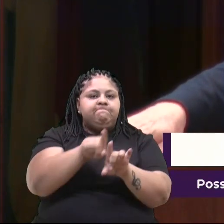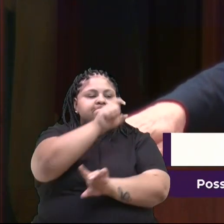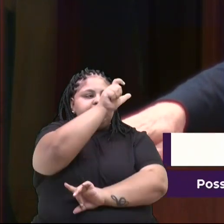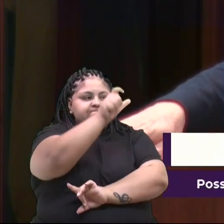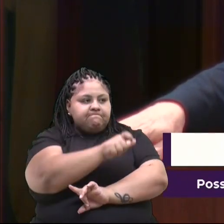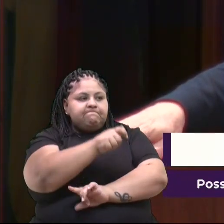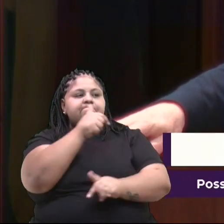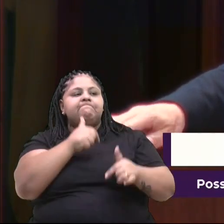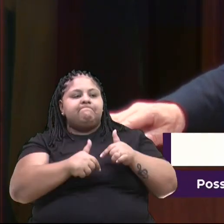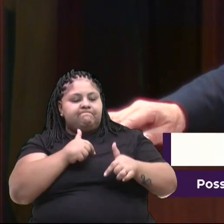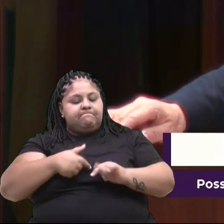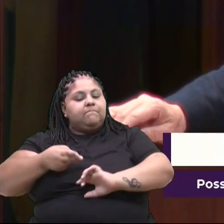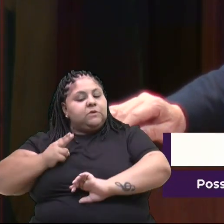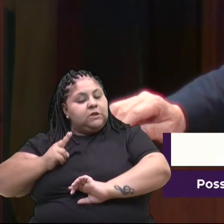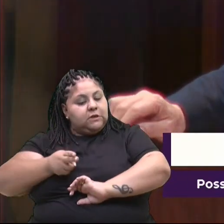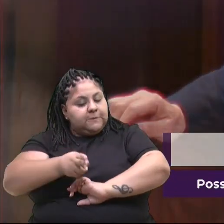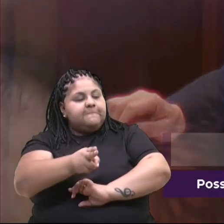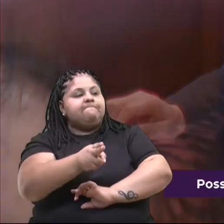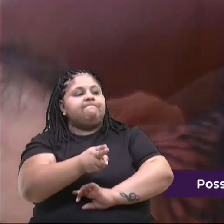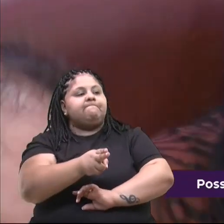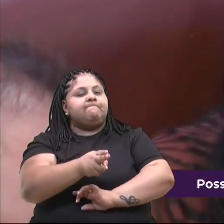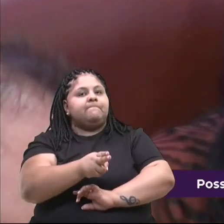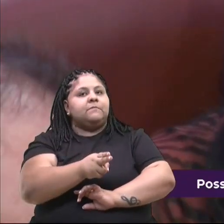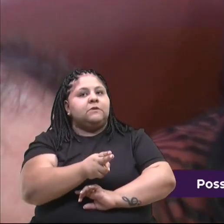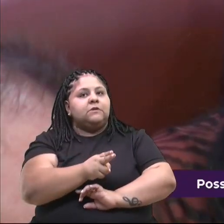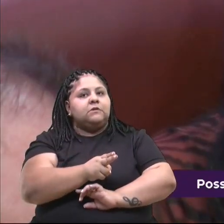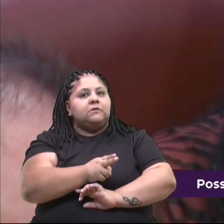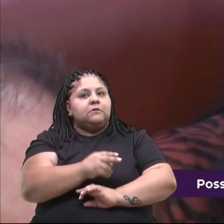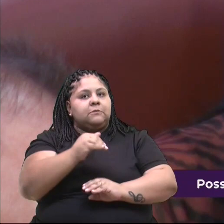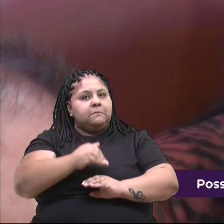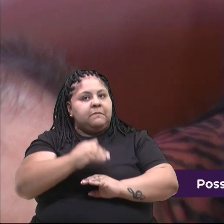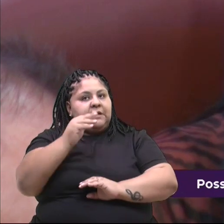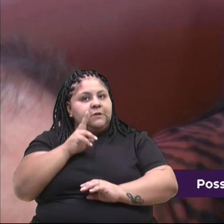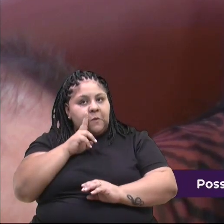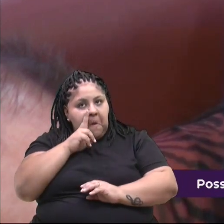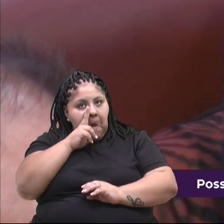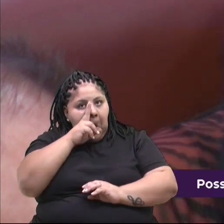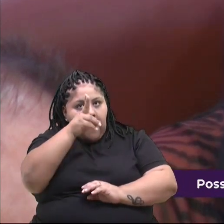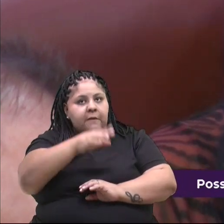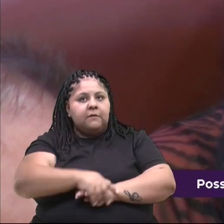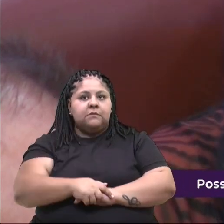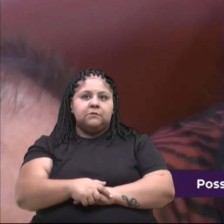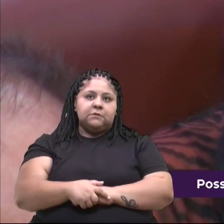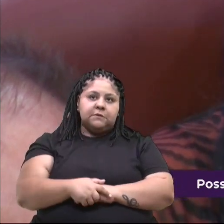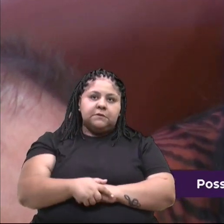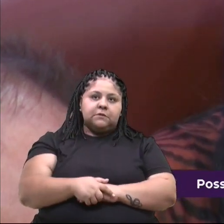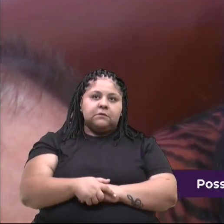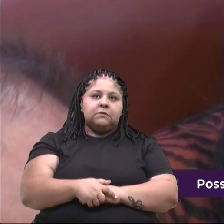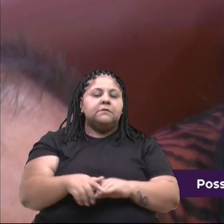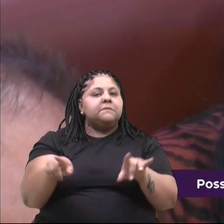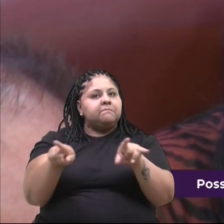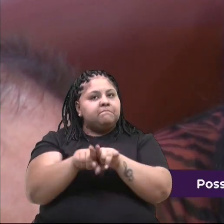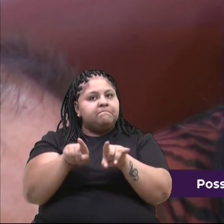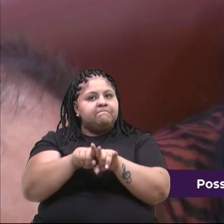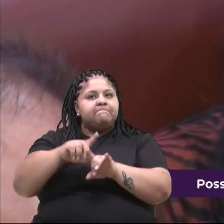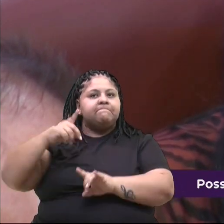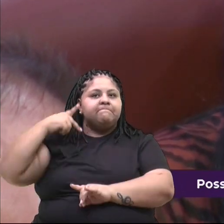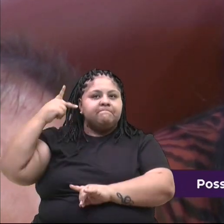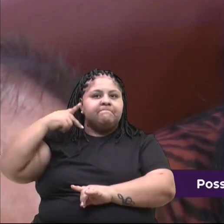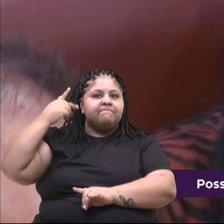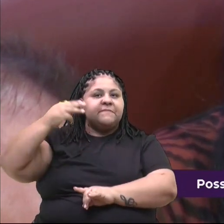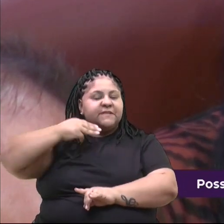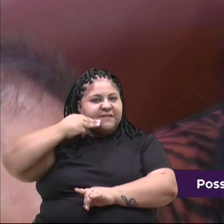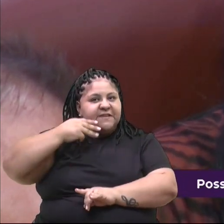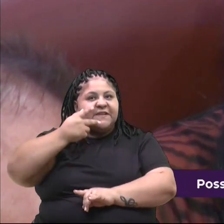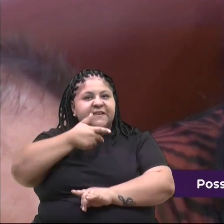esse trabalho vai continuar e cada vez mais forte. Também a vereadora Marisol já